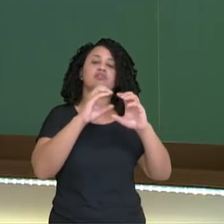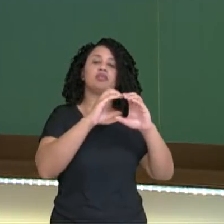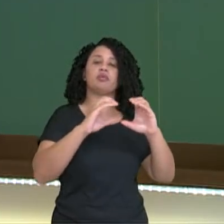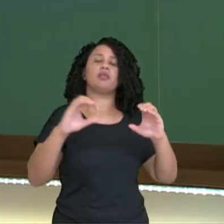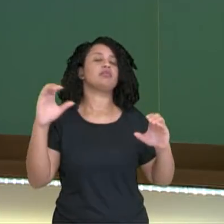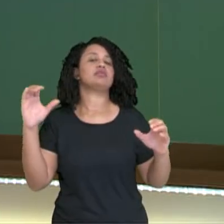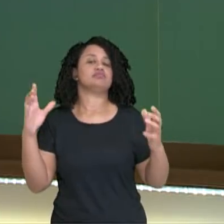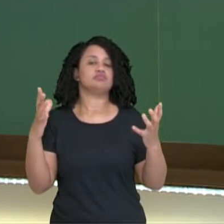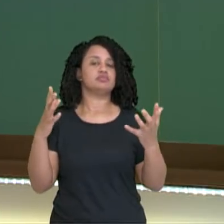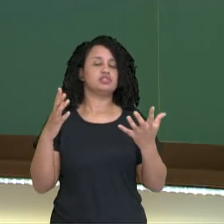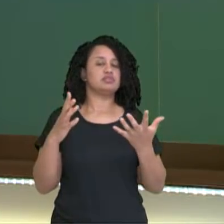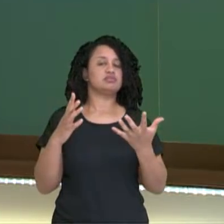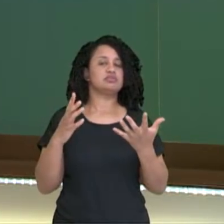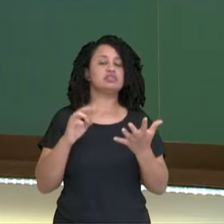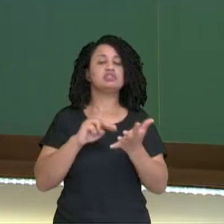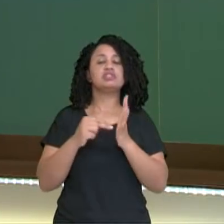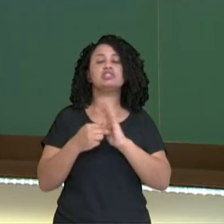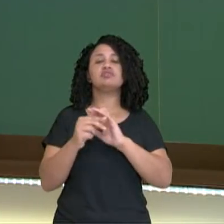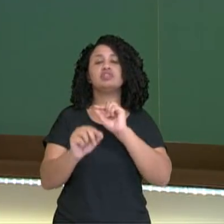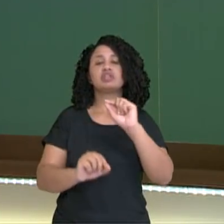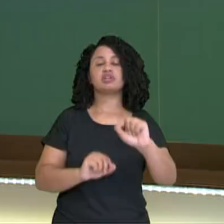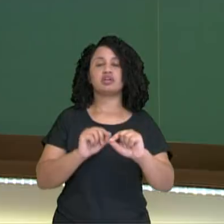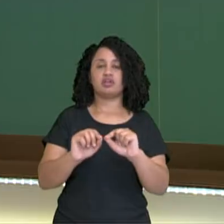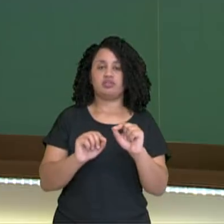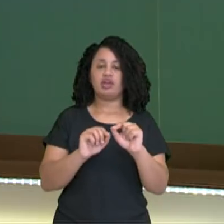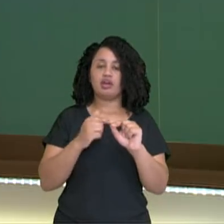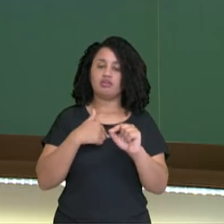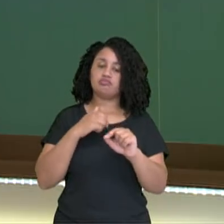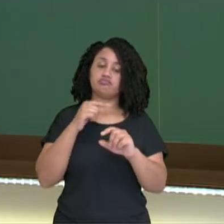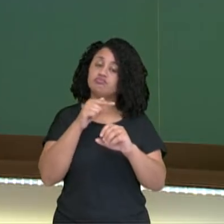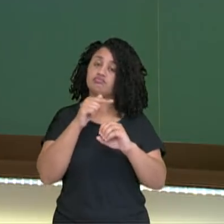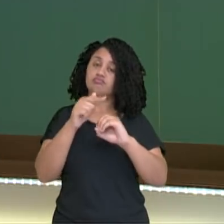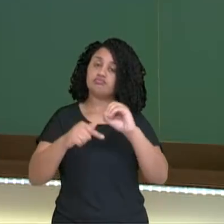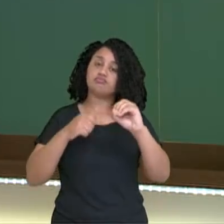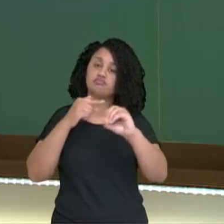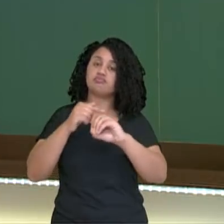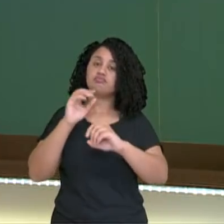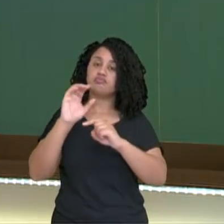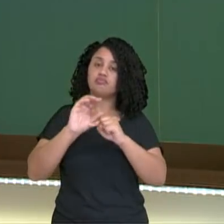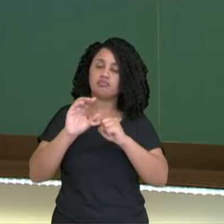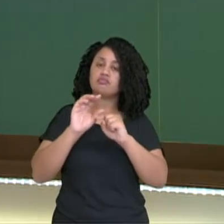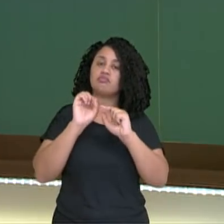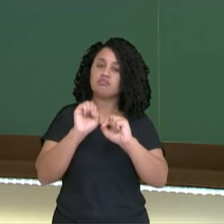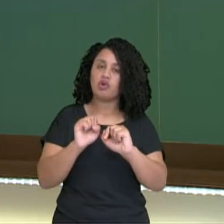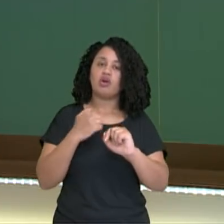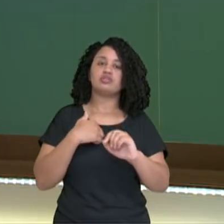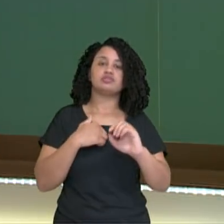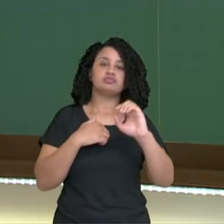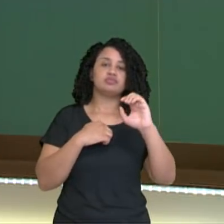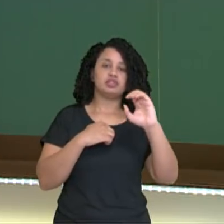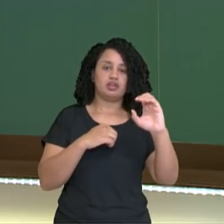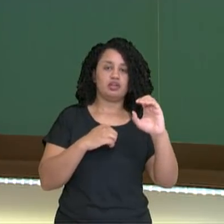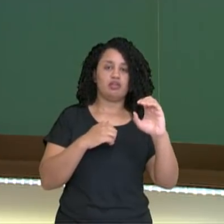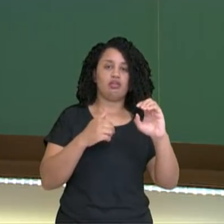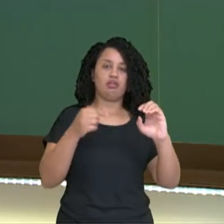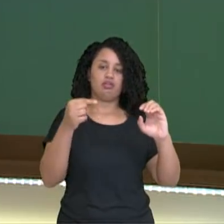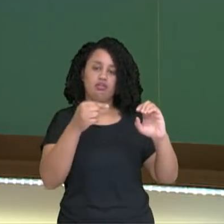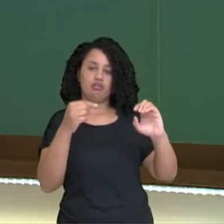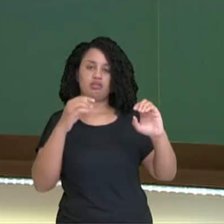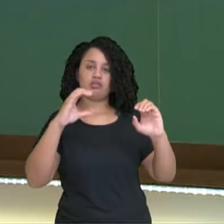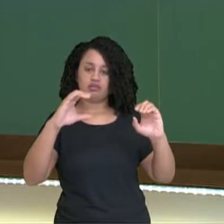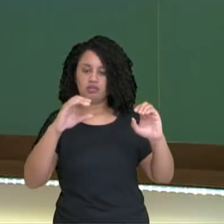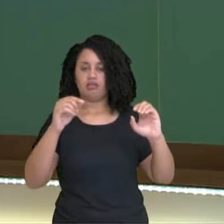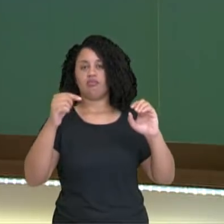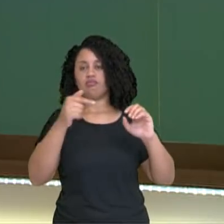que vem a ser isso? Significa que o átomo de carbono ele pode ligar-se a ele mesmo